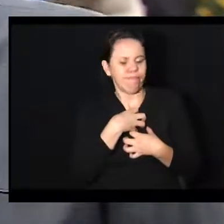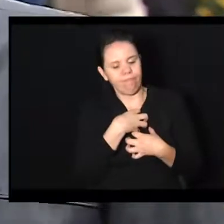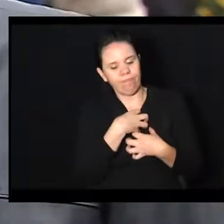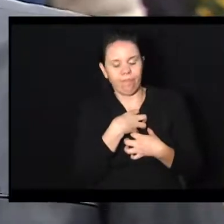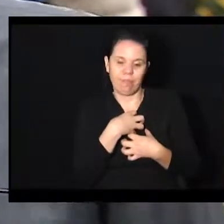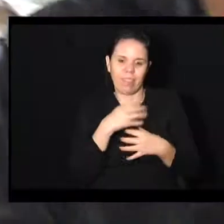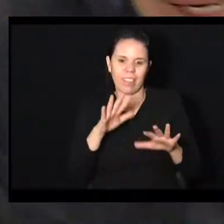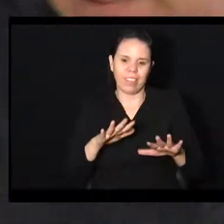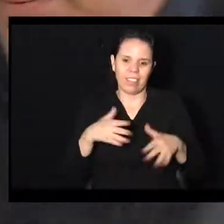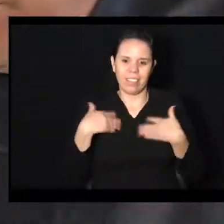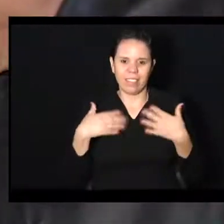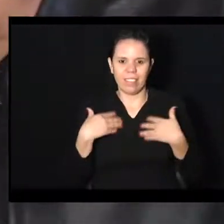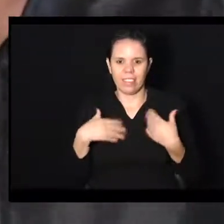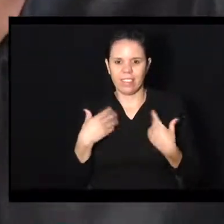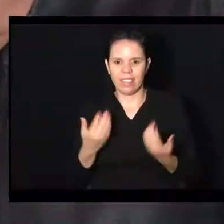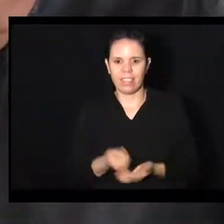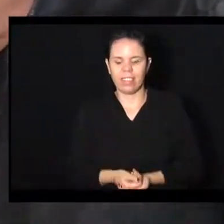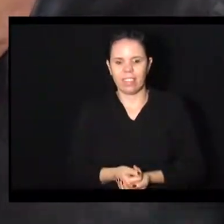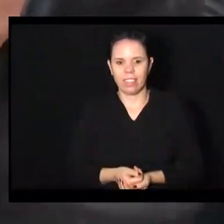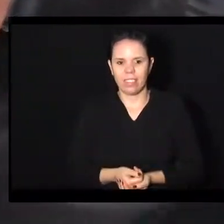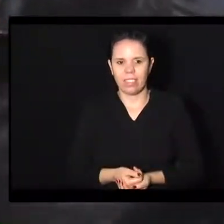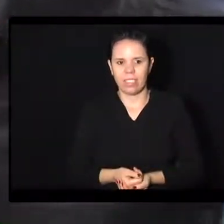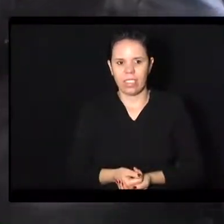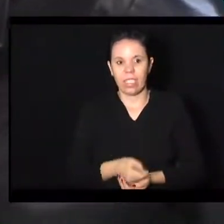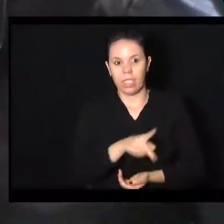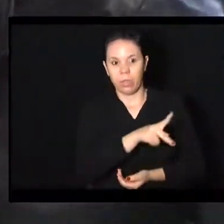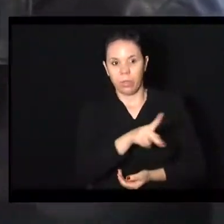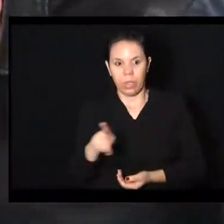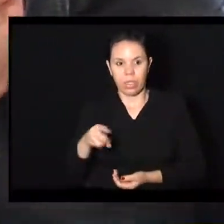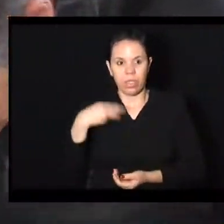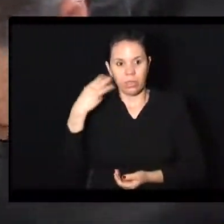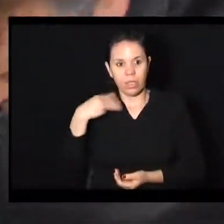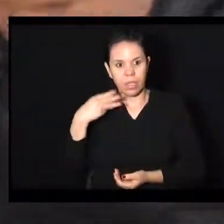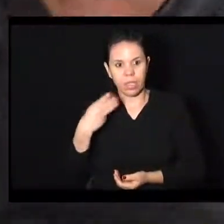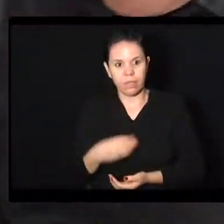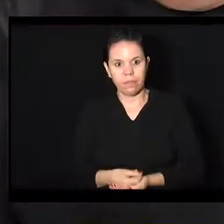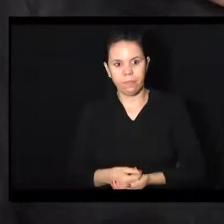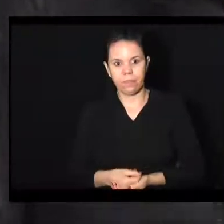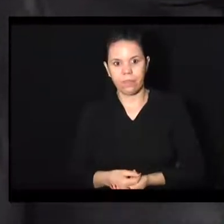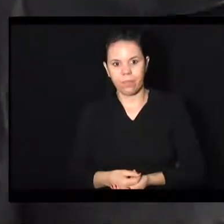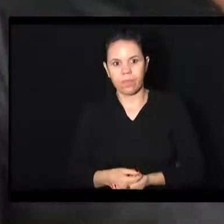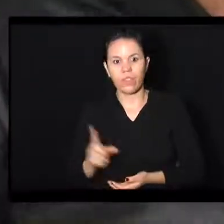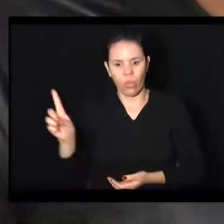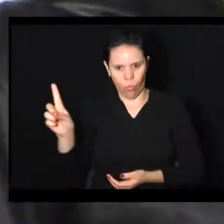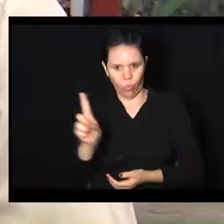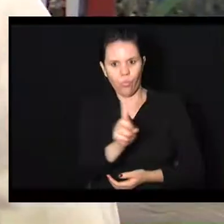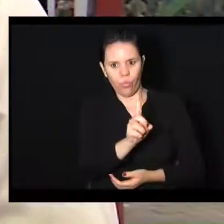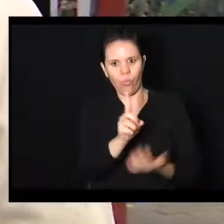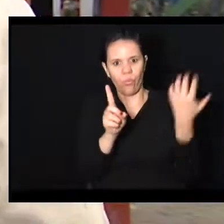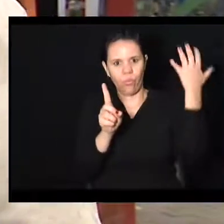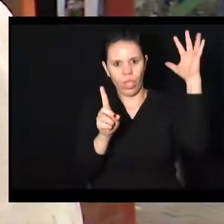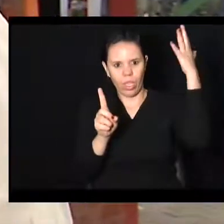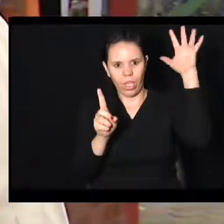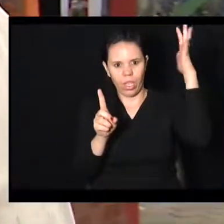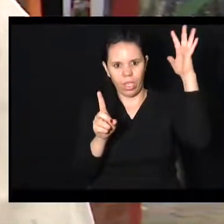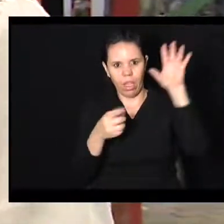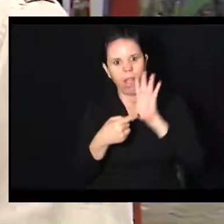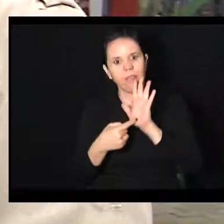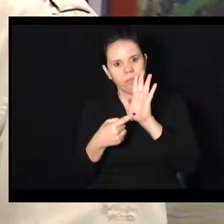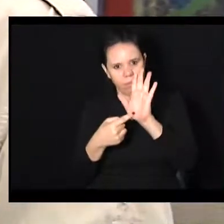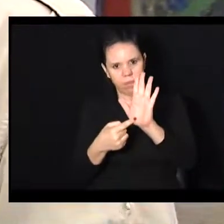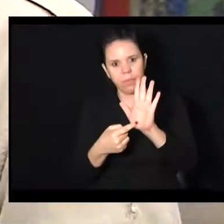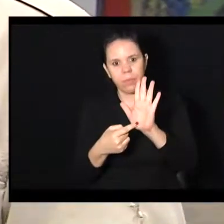de alegria. O presidente da Câmara Municipal de Campinas, Marcos Bernardelli, compareceu no evento. Está sendo uma demonstração